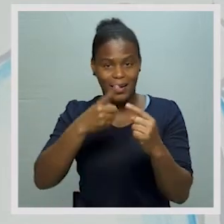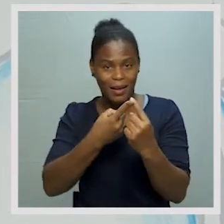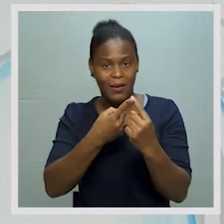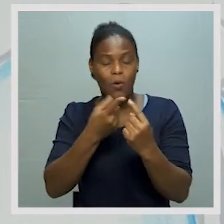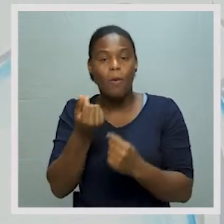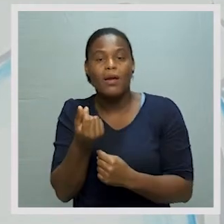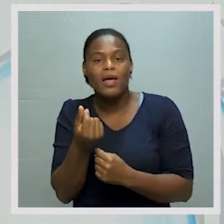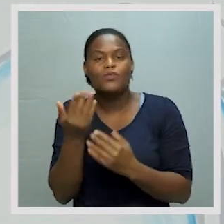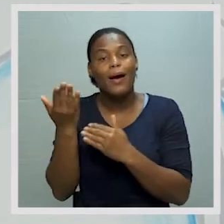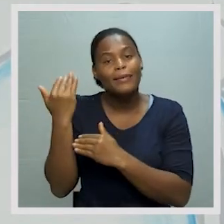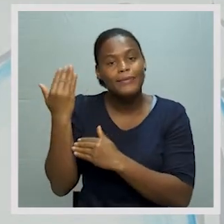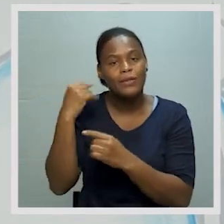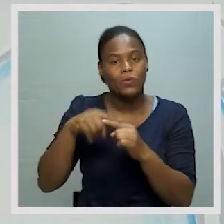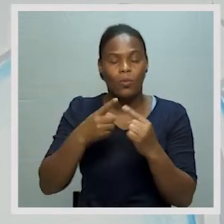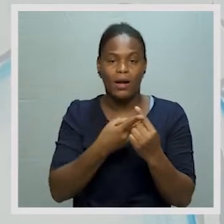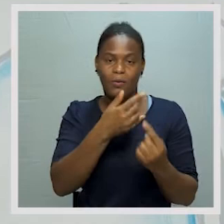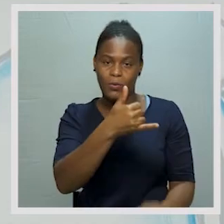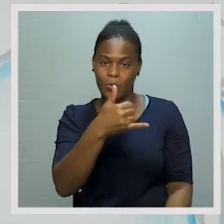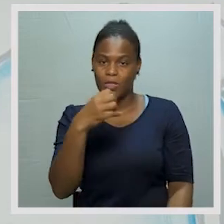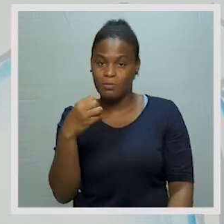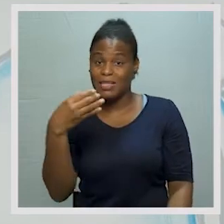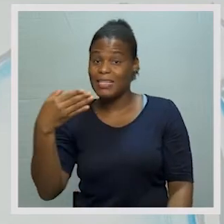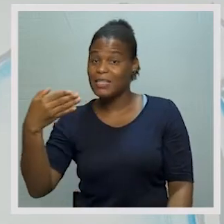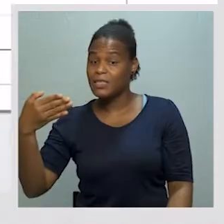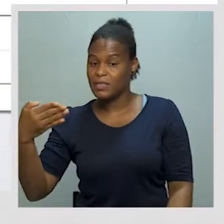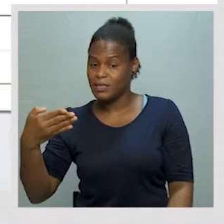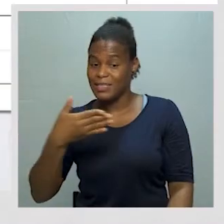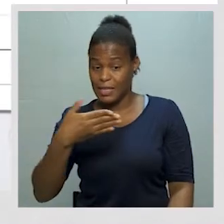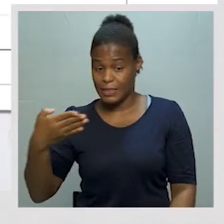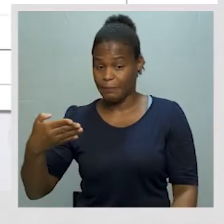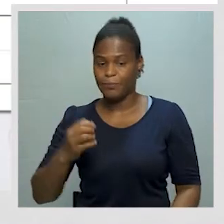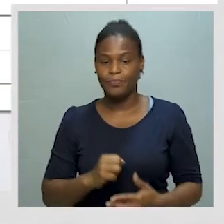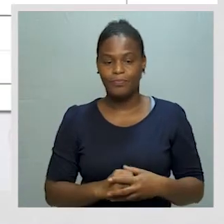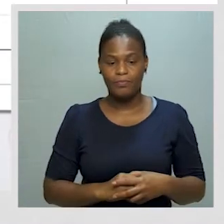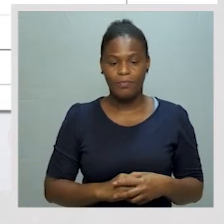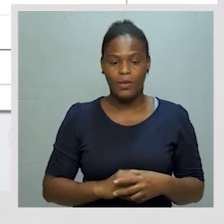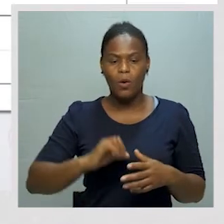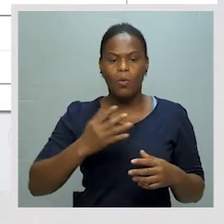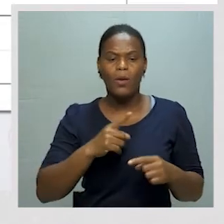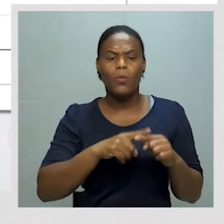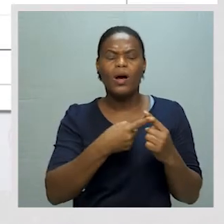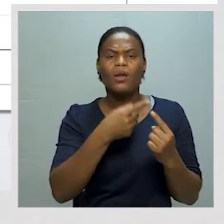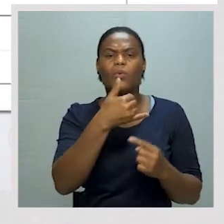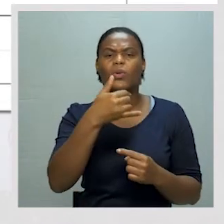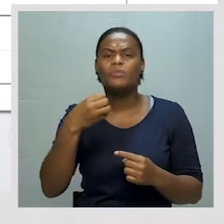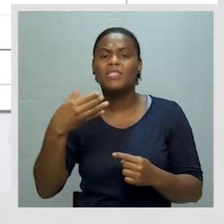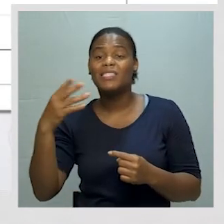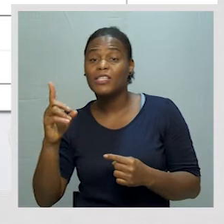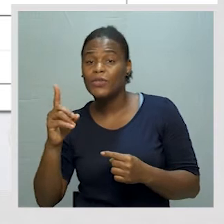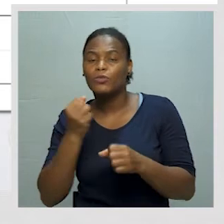preço que se vigorava em 2007. e em 2016, produziu